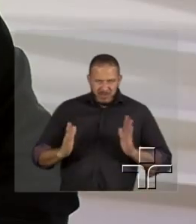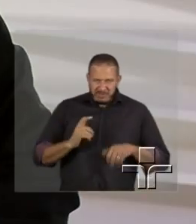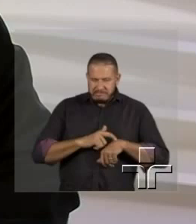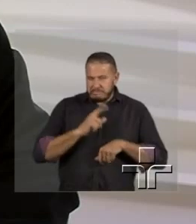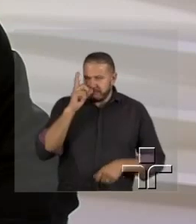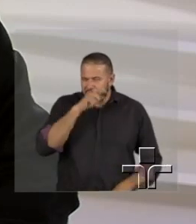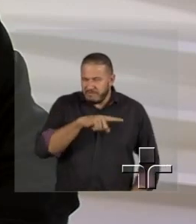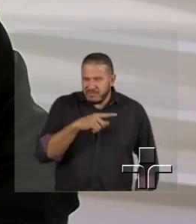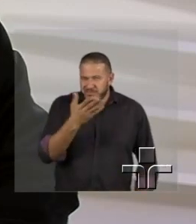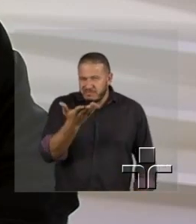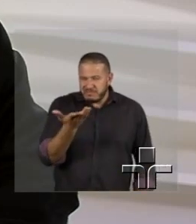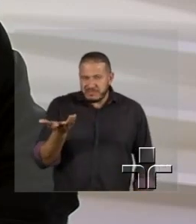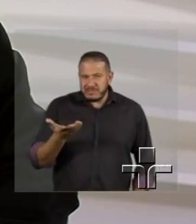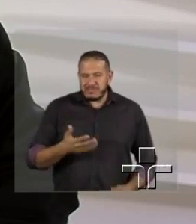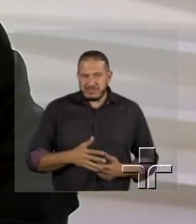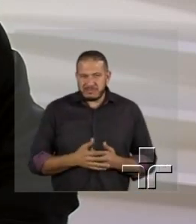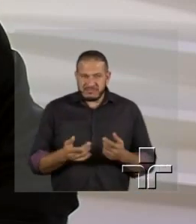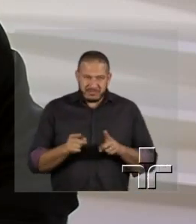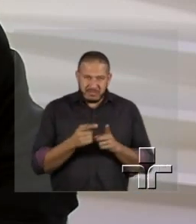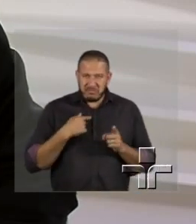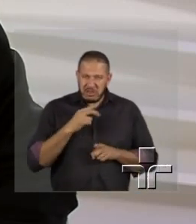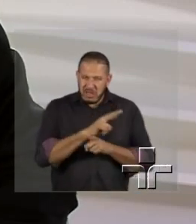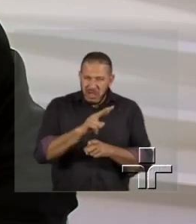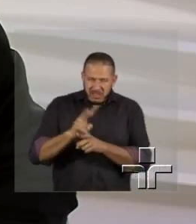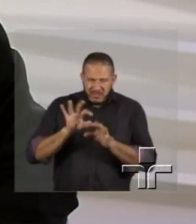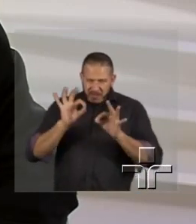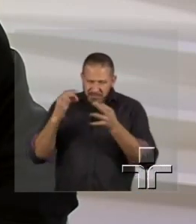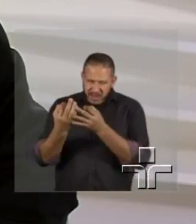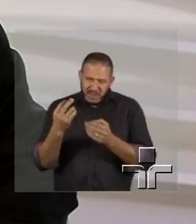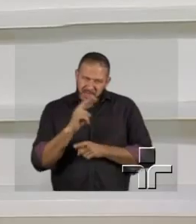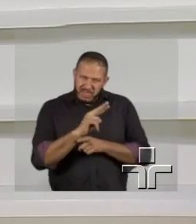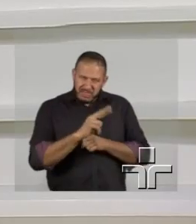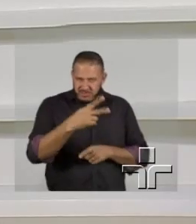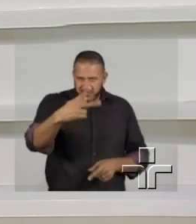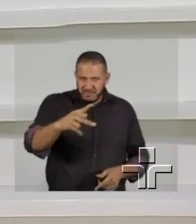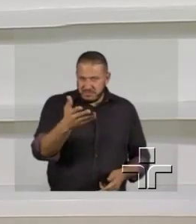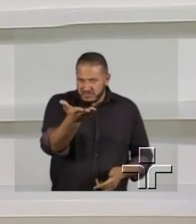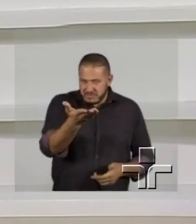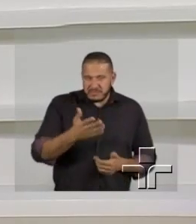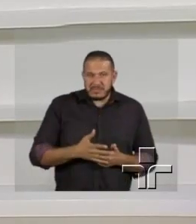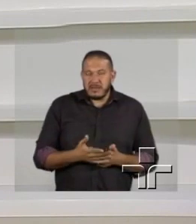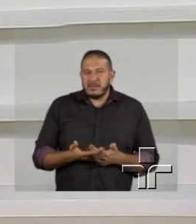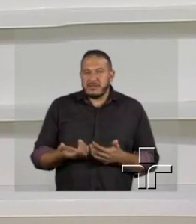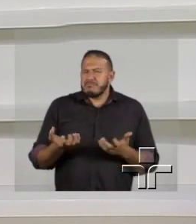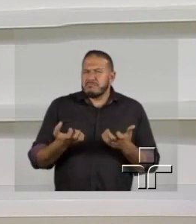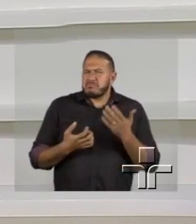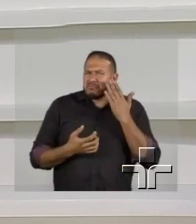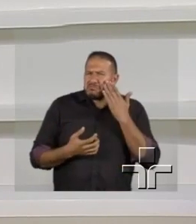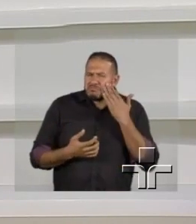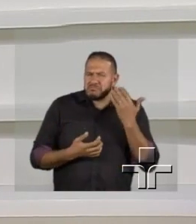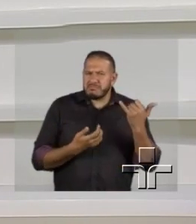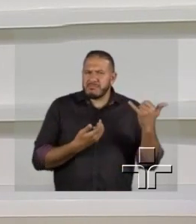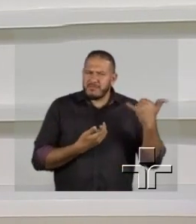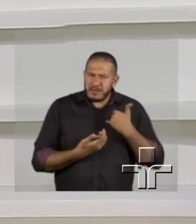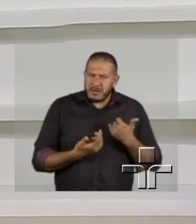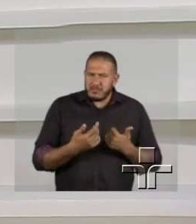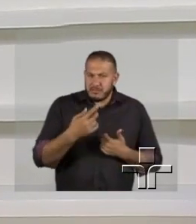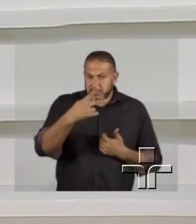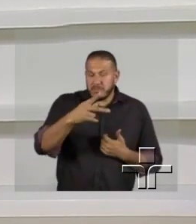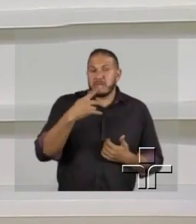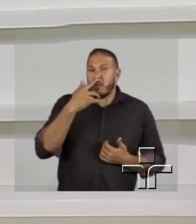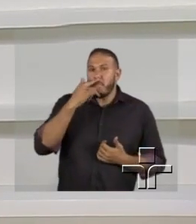eu li mais comentários. Você tem comentários a favor, é lógico, dizendo que aquilo ali não tem importância e outros dizendo que aquilo ali é grave.